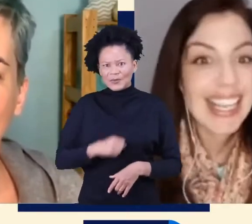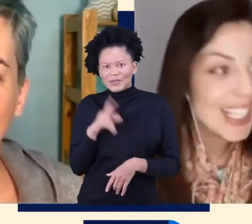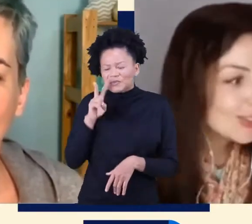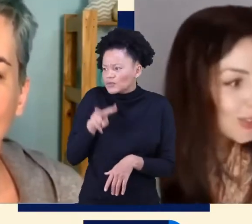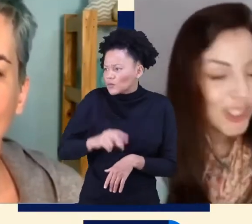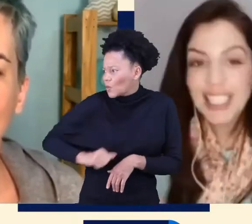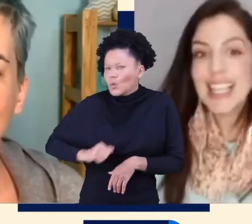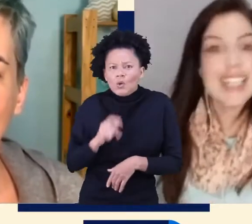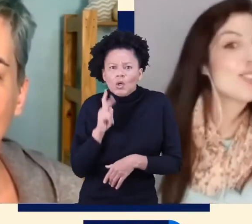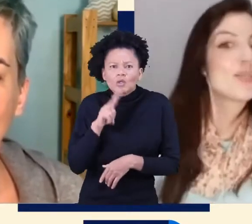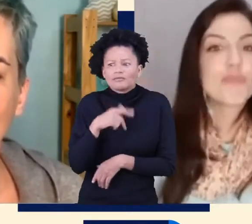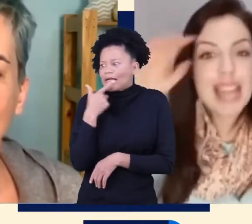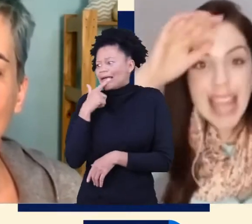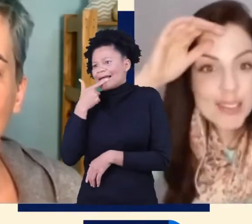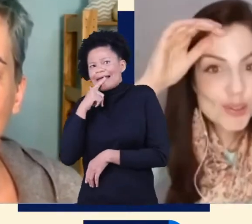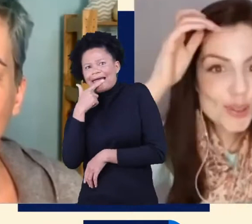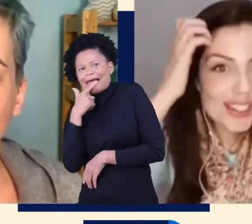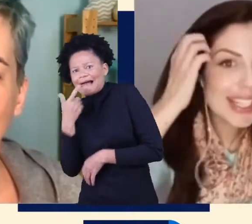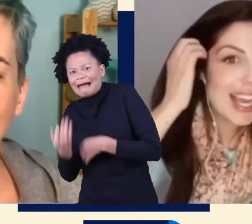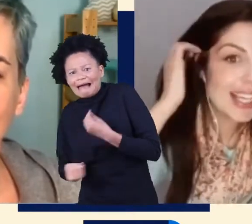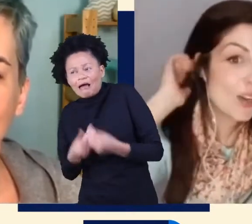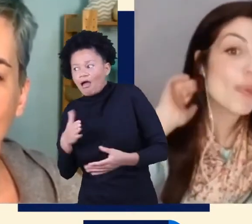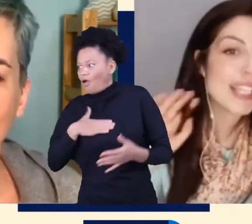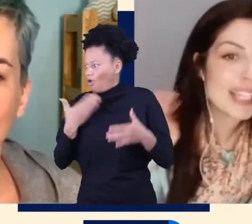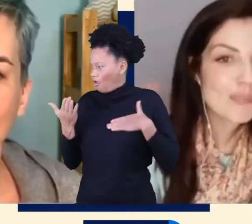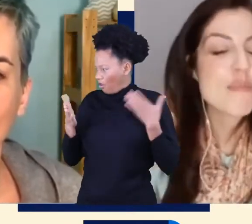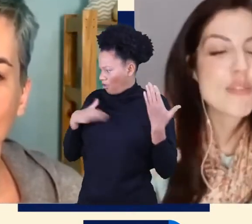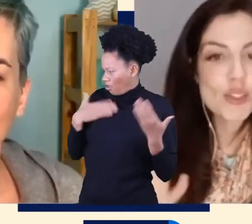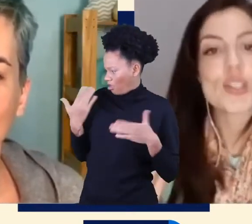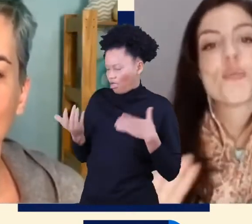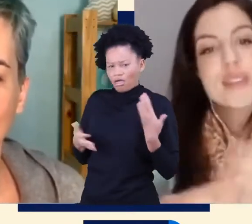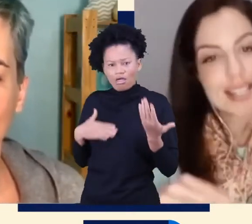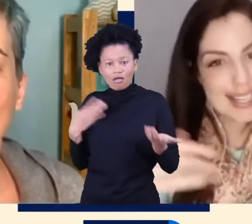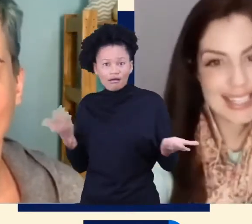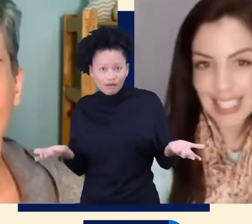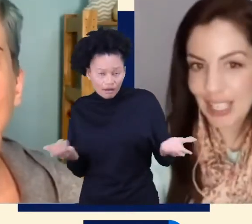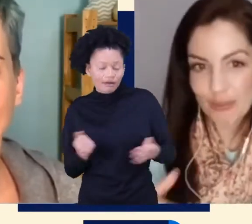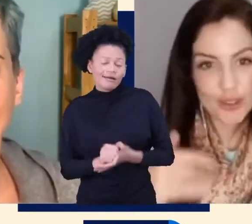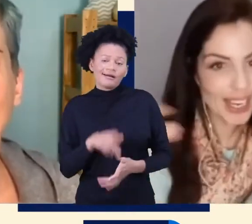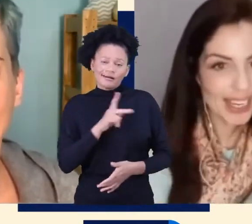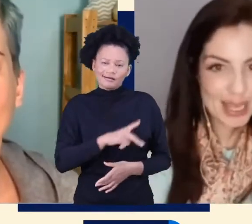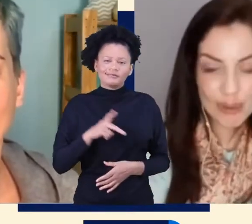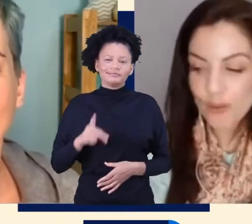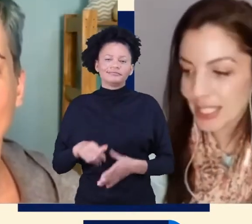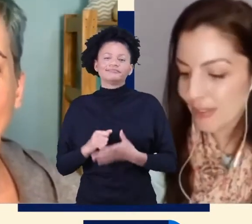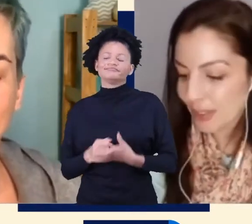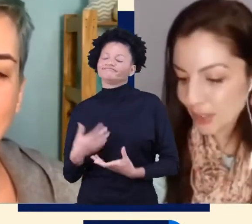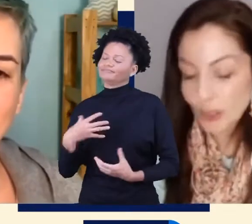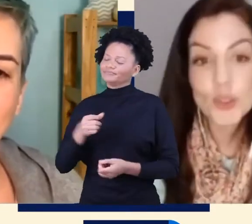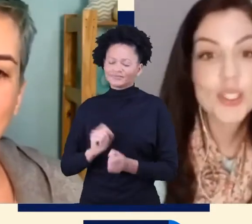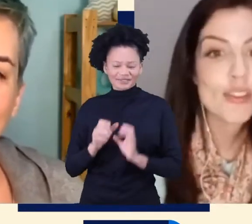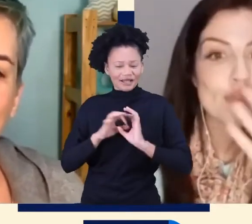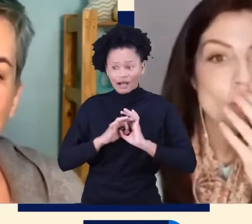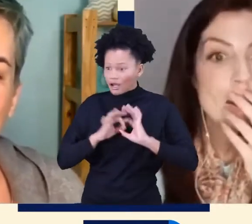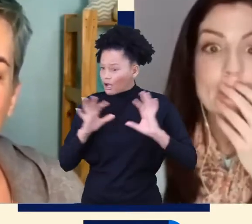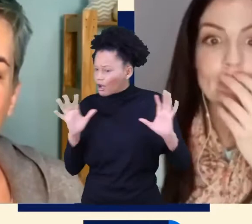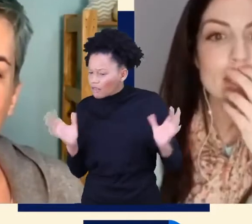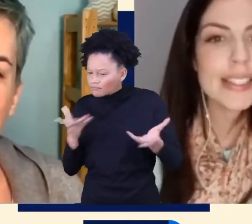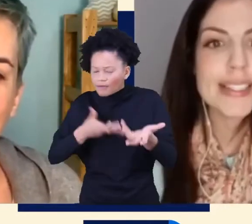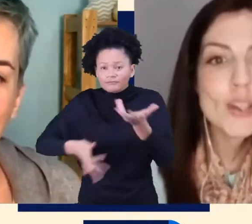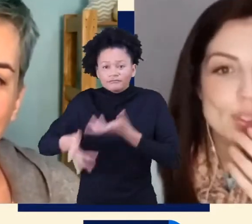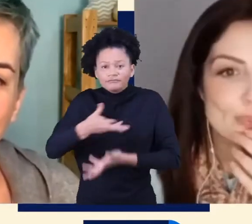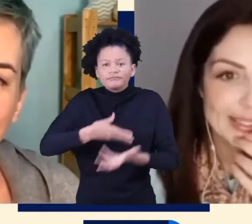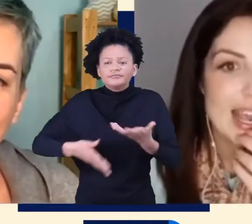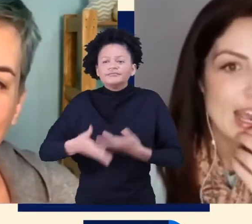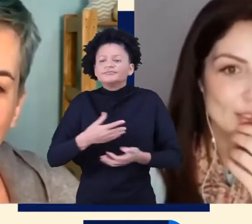assim, rindo e surpresos. E daí, como ela era uma professora super acessível, né? Sempre conversava com os alunos, ela falou: por